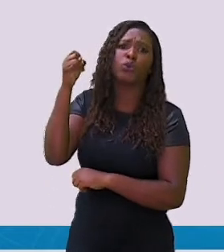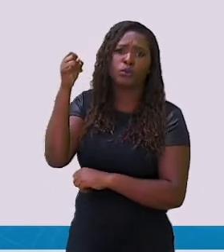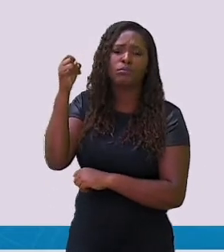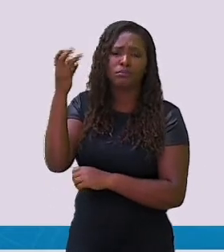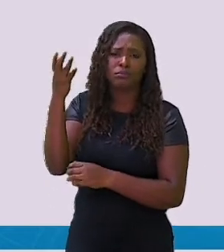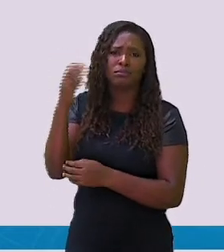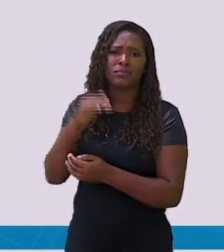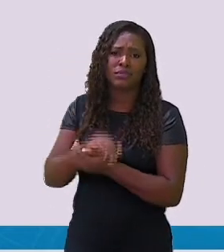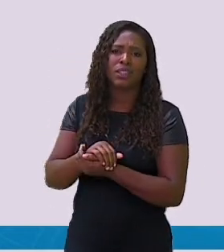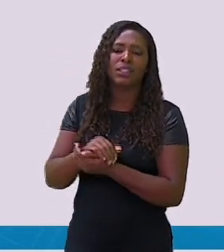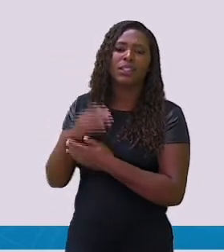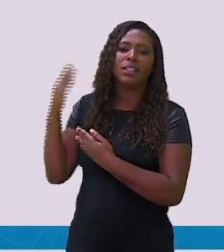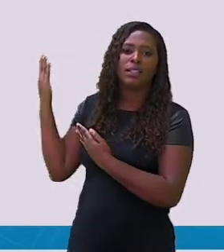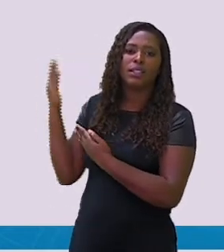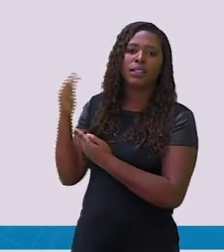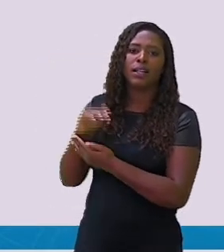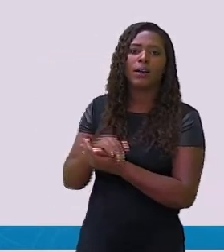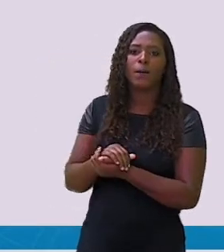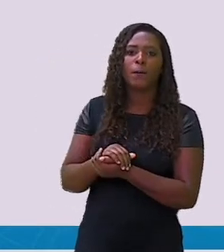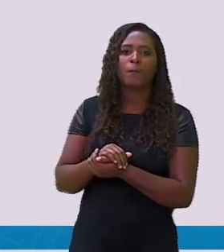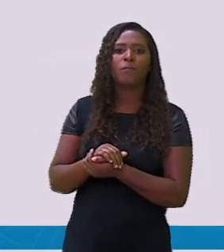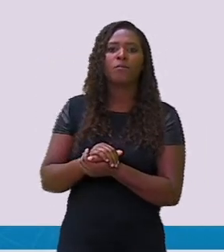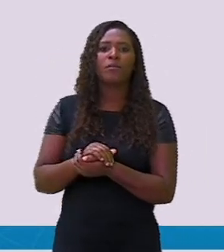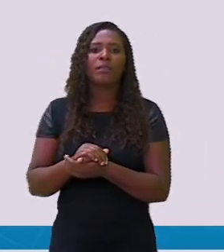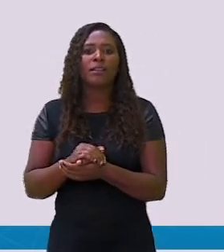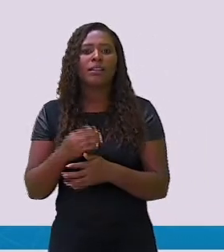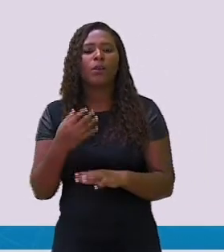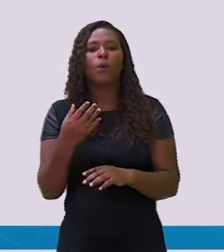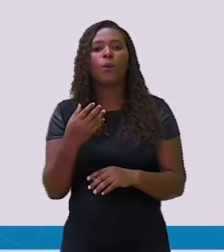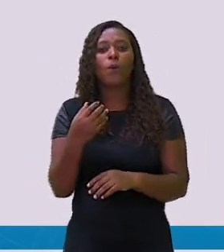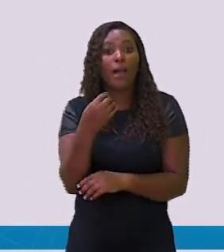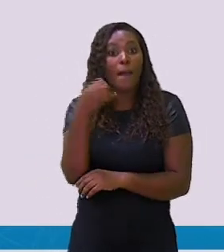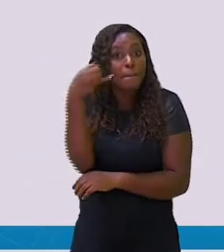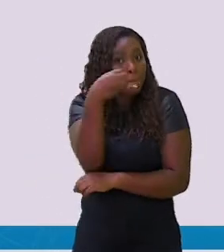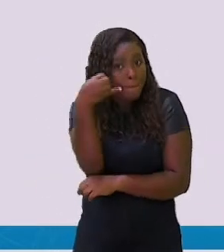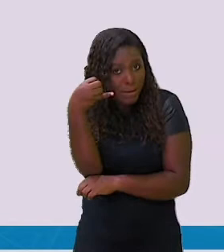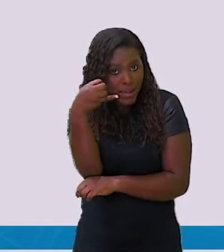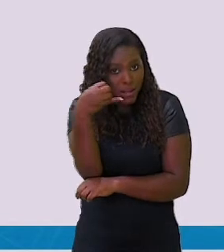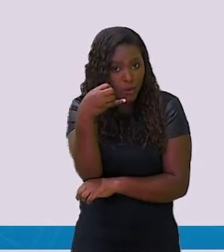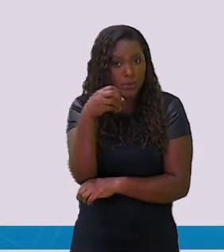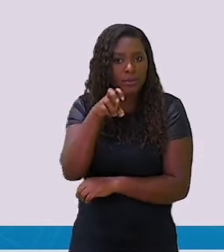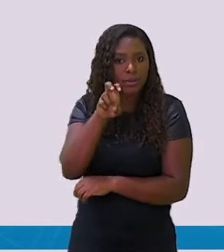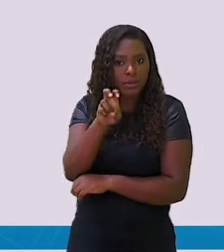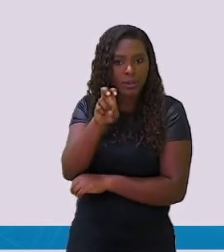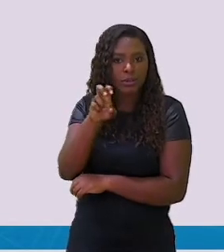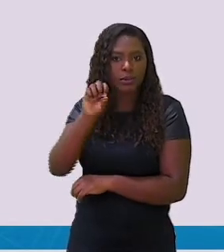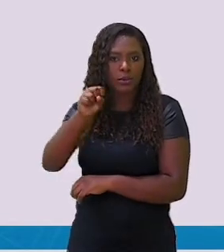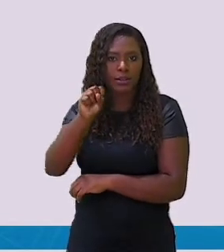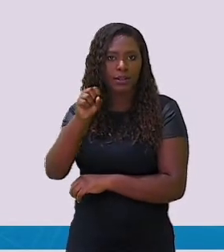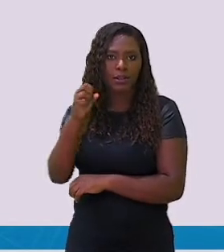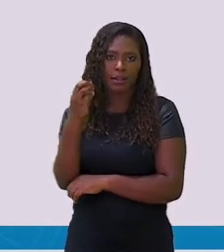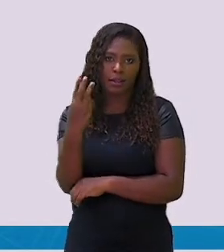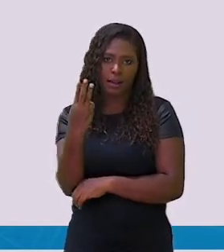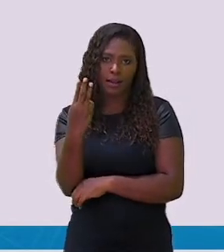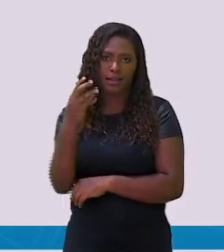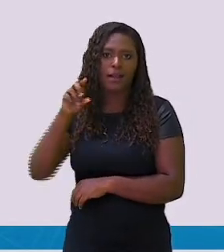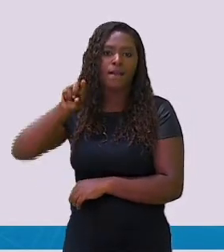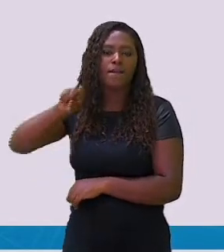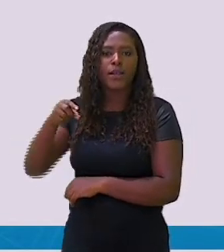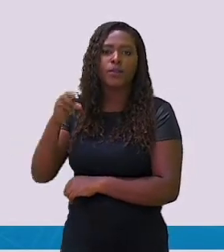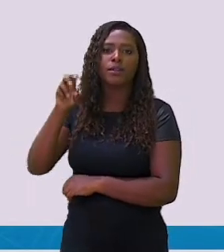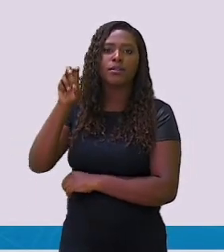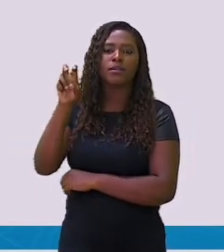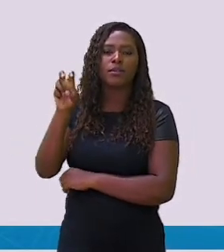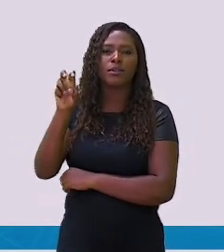meninos 583 e 54 centavos tão a dívida dela aumentou